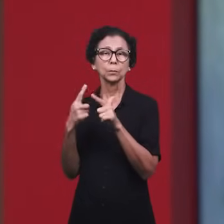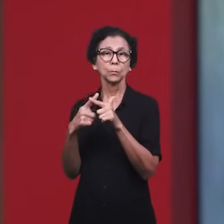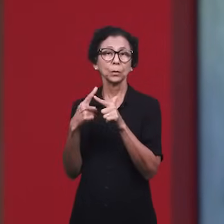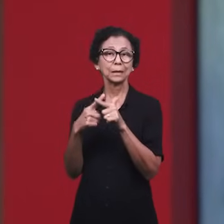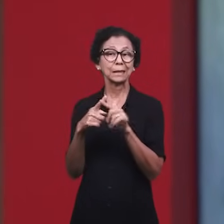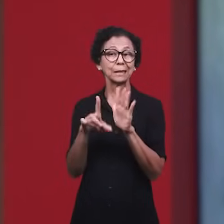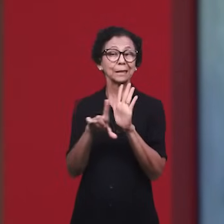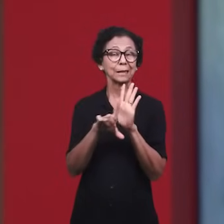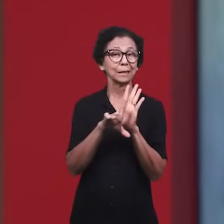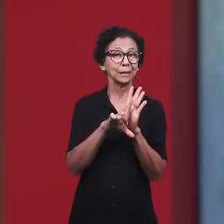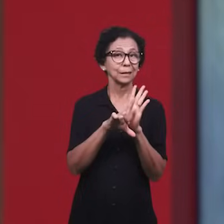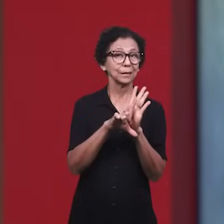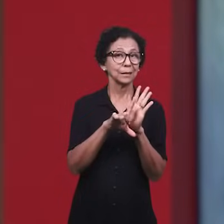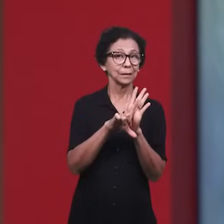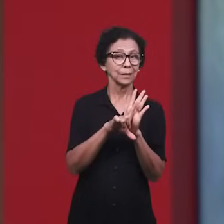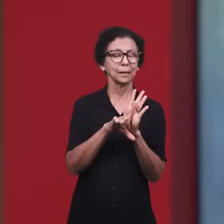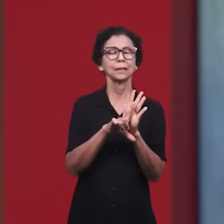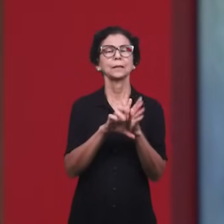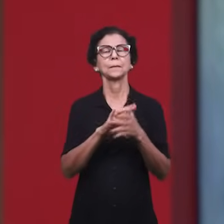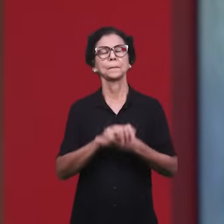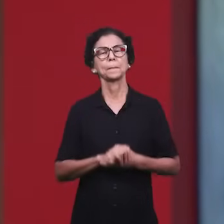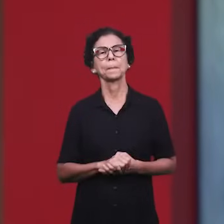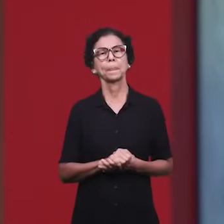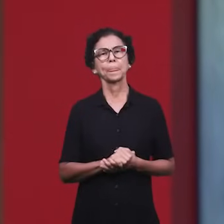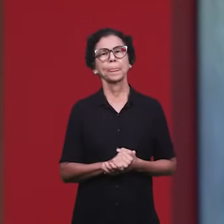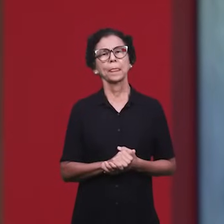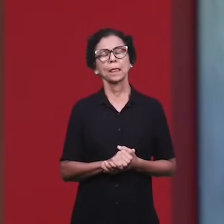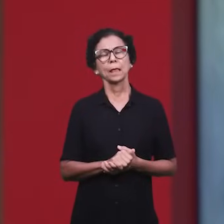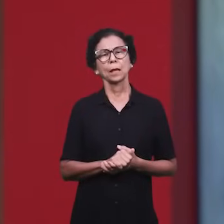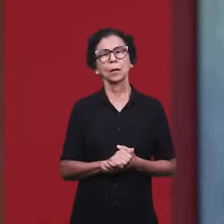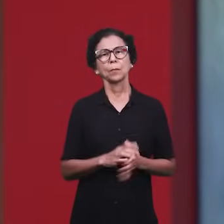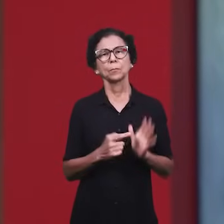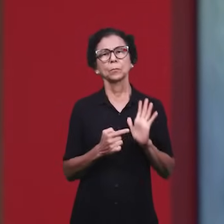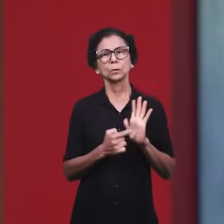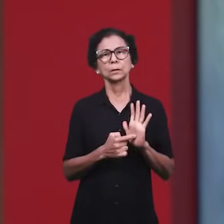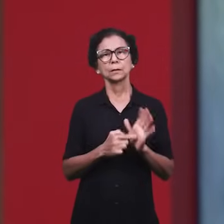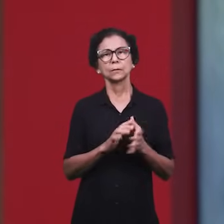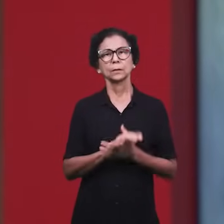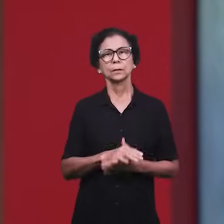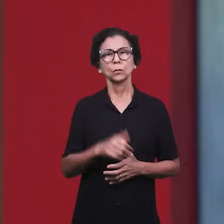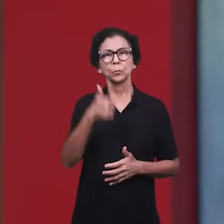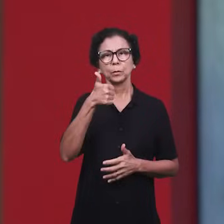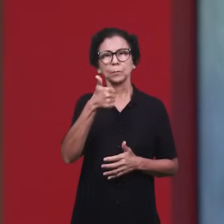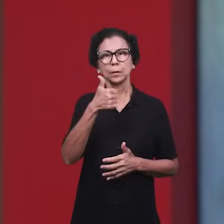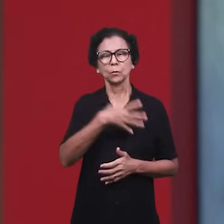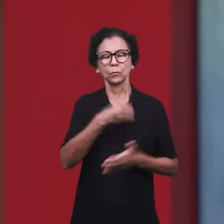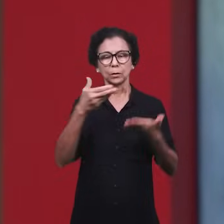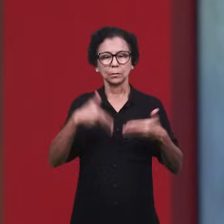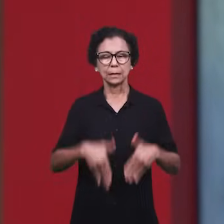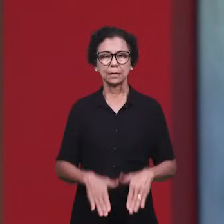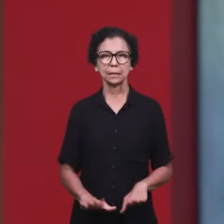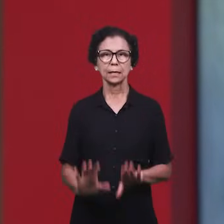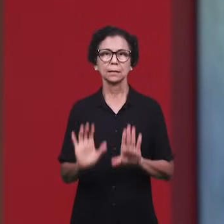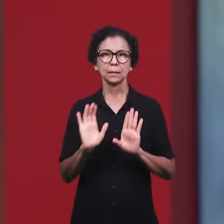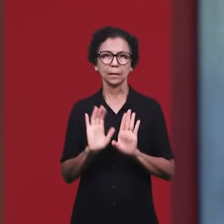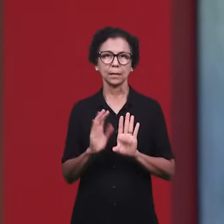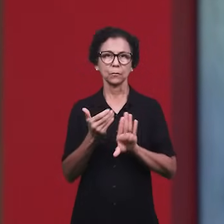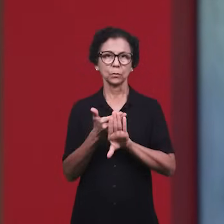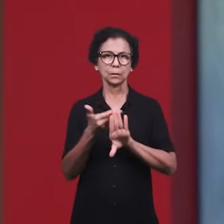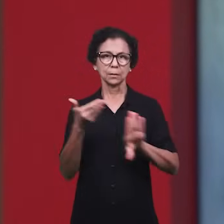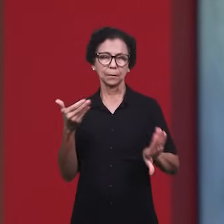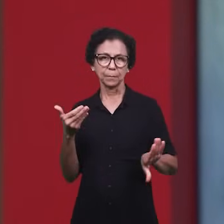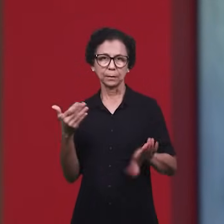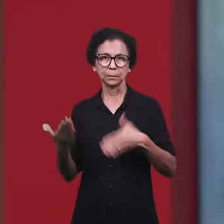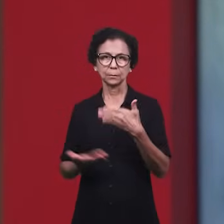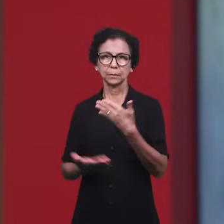os filhos né especialmente o primogênito fosse separado para o senhor era algo natural Exatamente